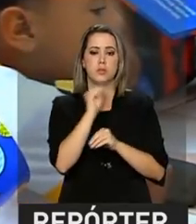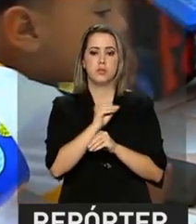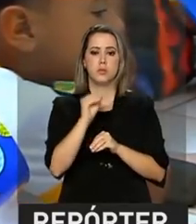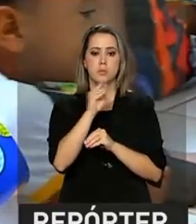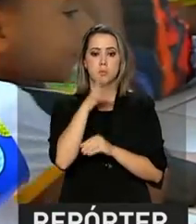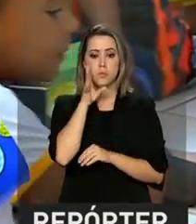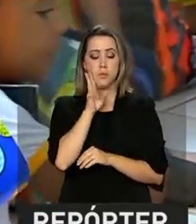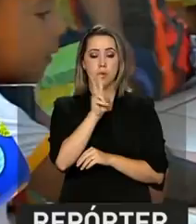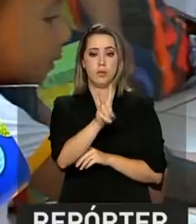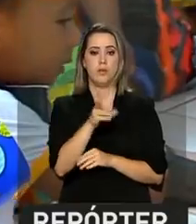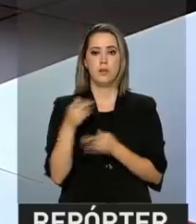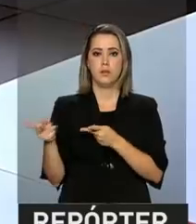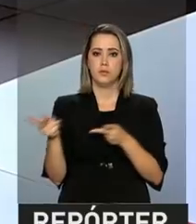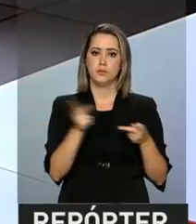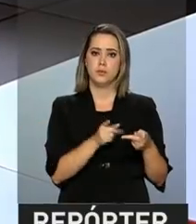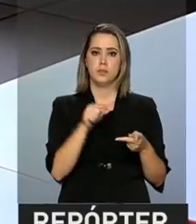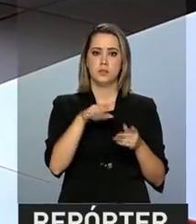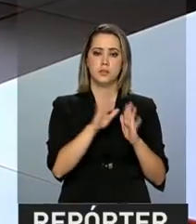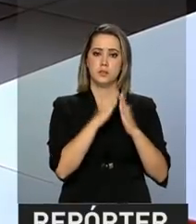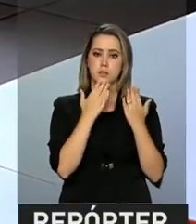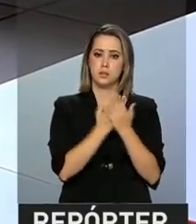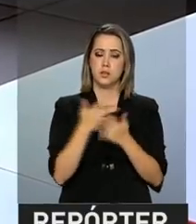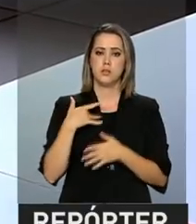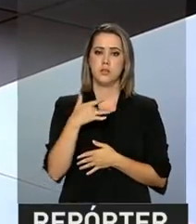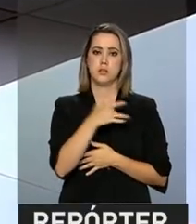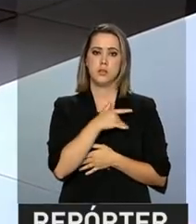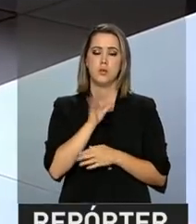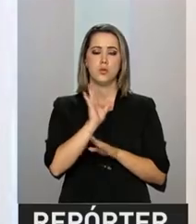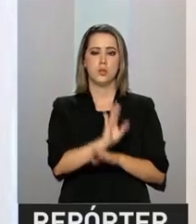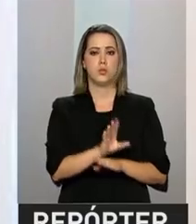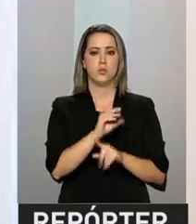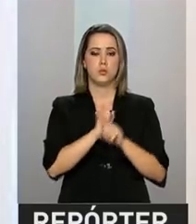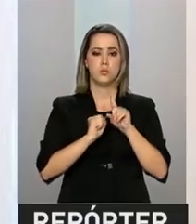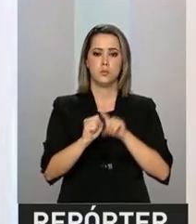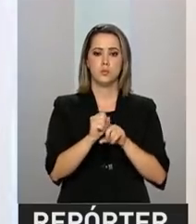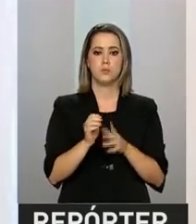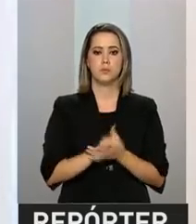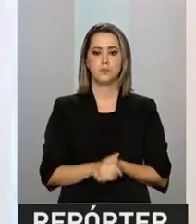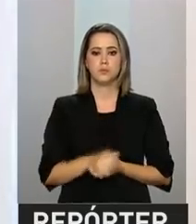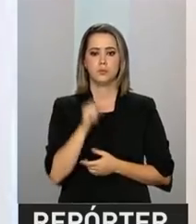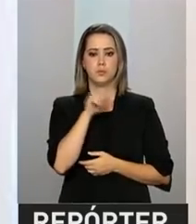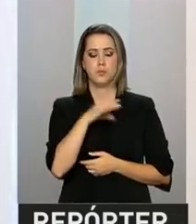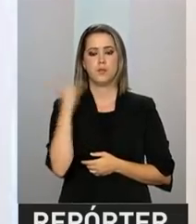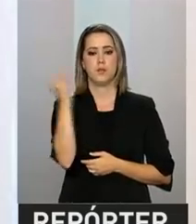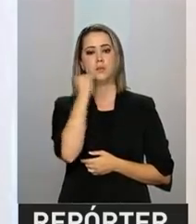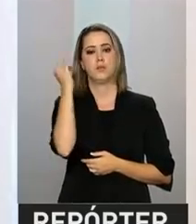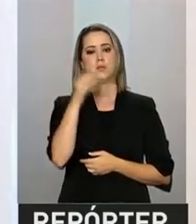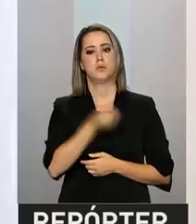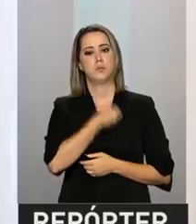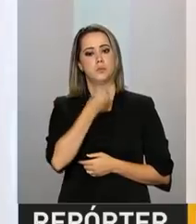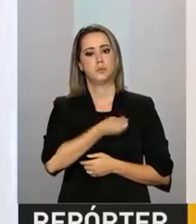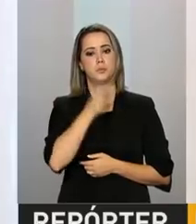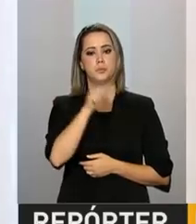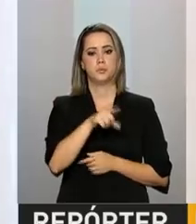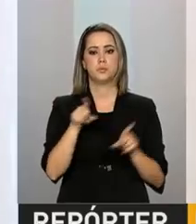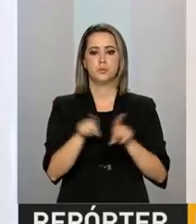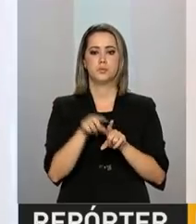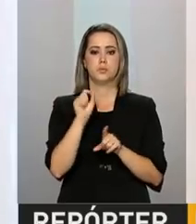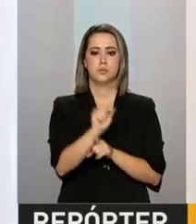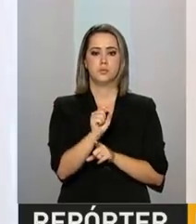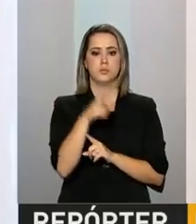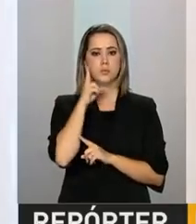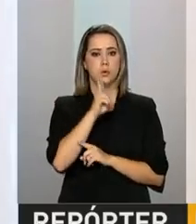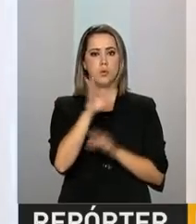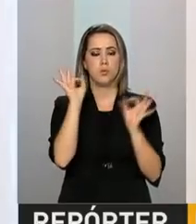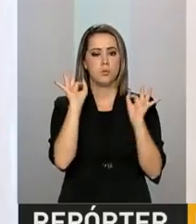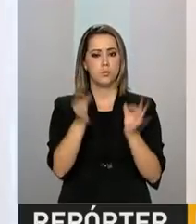com acompanhamento em casa de equipes de saúde e assistência social. Essa é a fase mais importante da vida. É o momento que vai